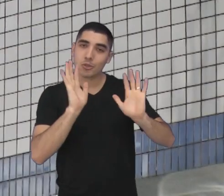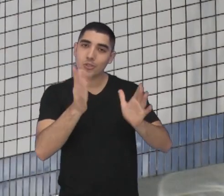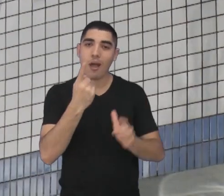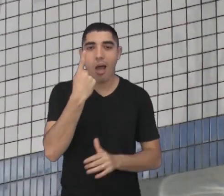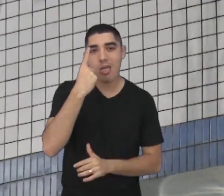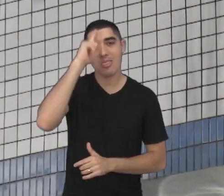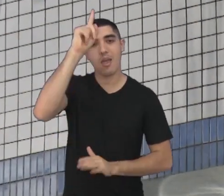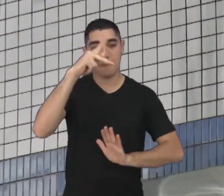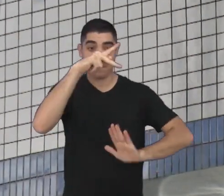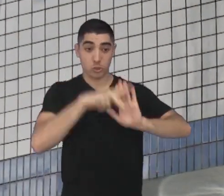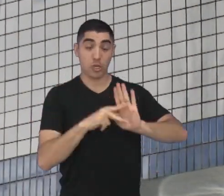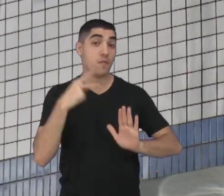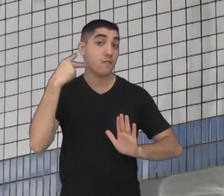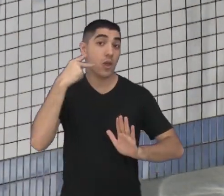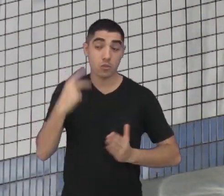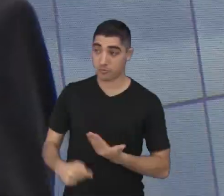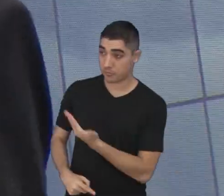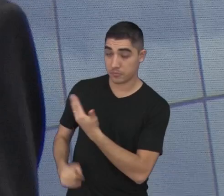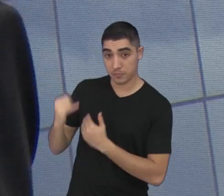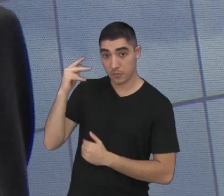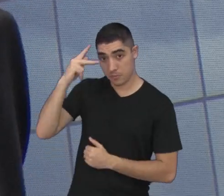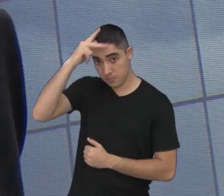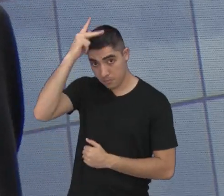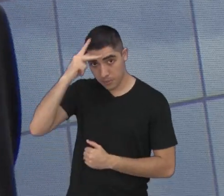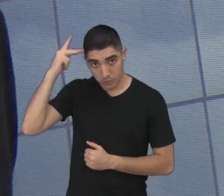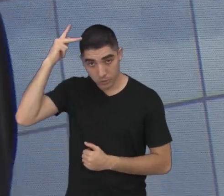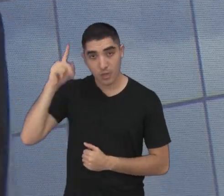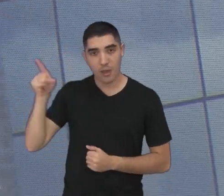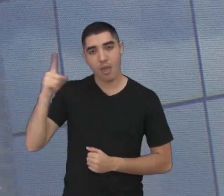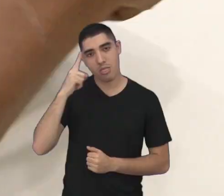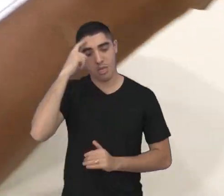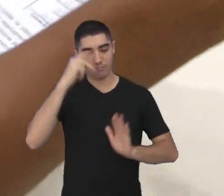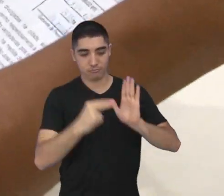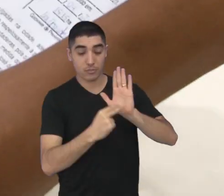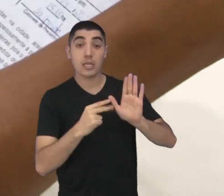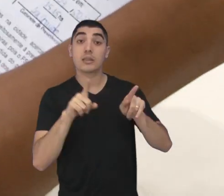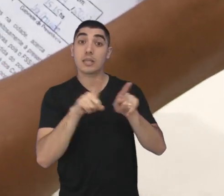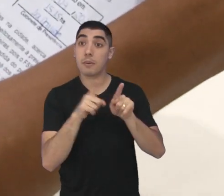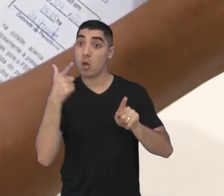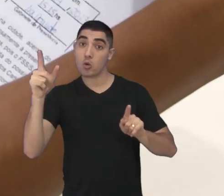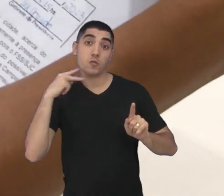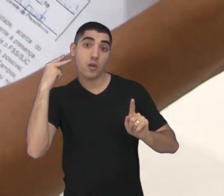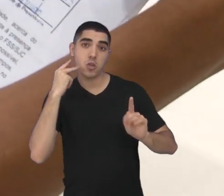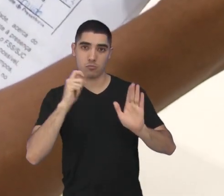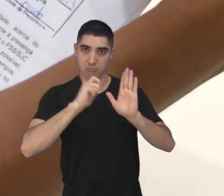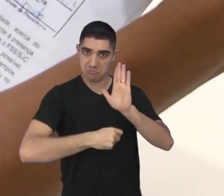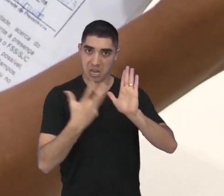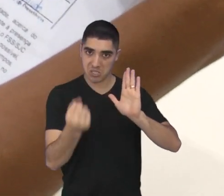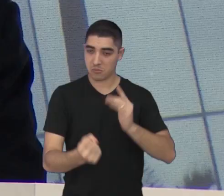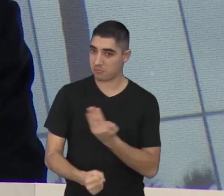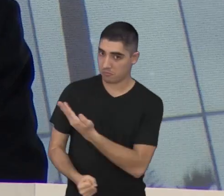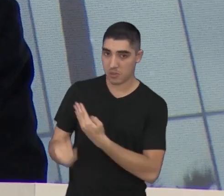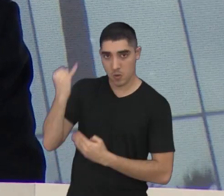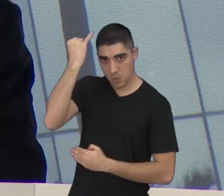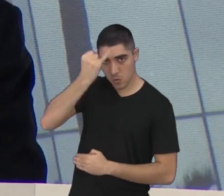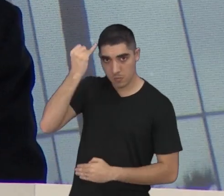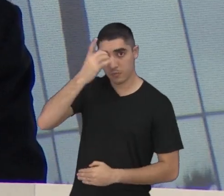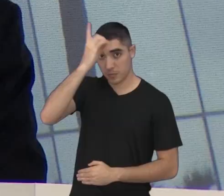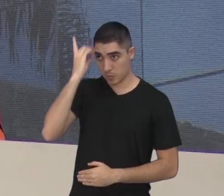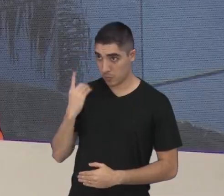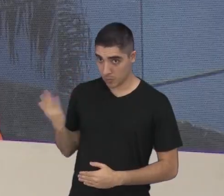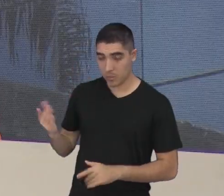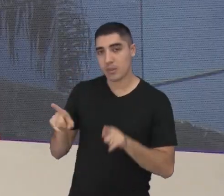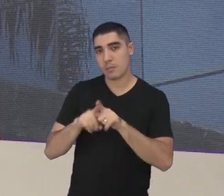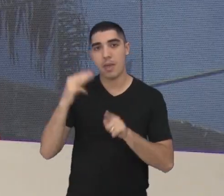São José aprovou um projeto de autoria do vereador Fernando Petit, também assinado pelos parlamentares Dr. José